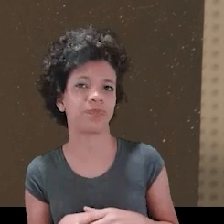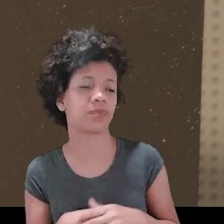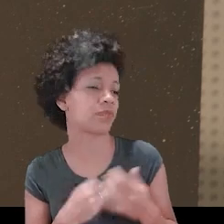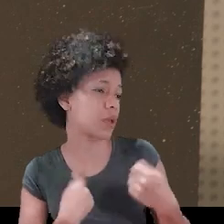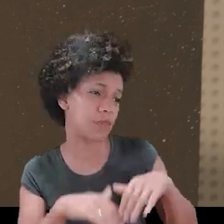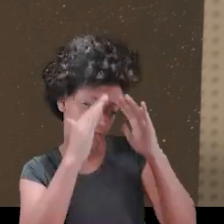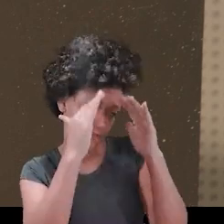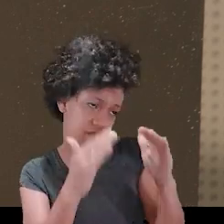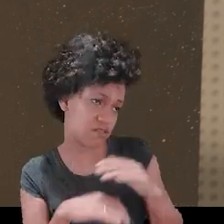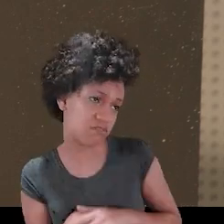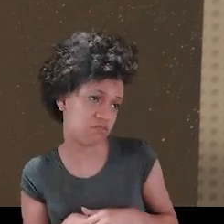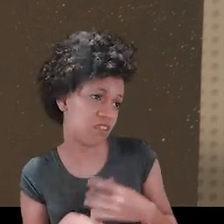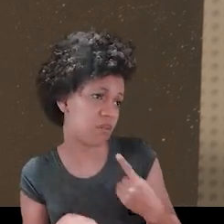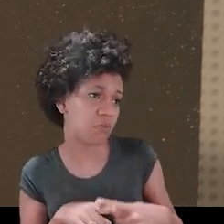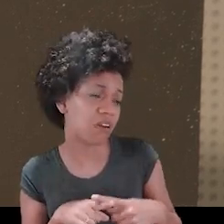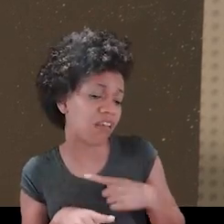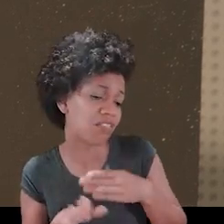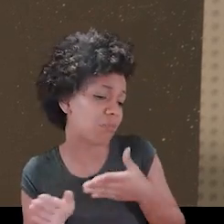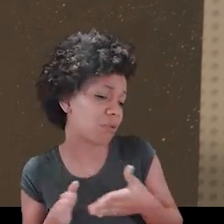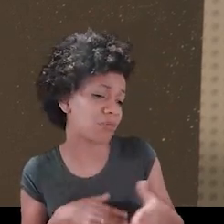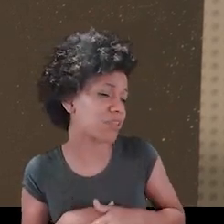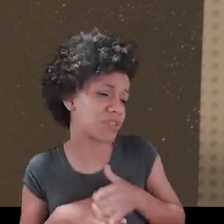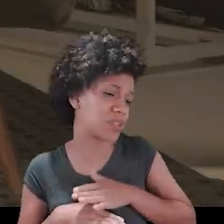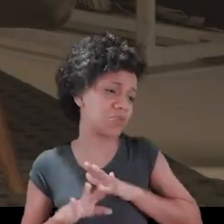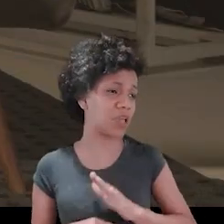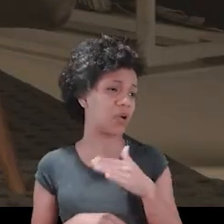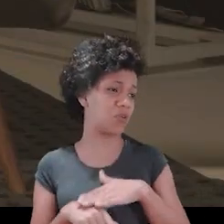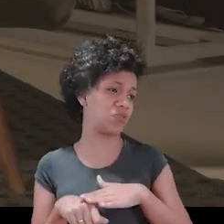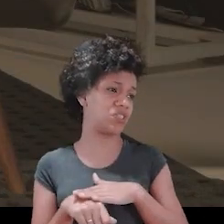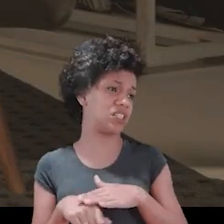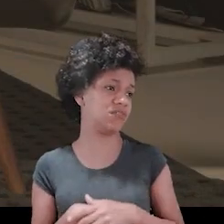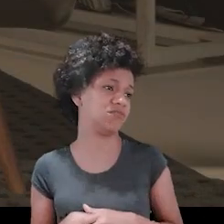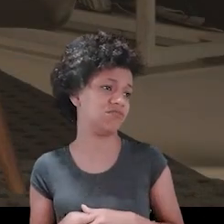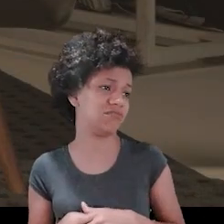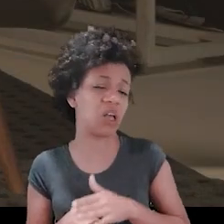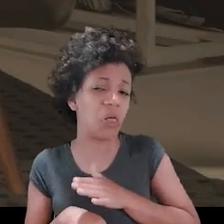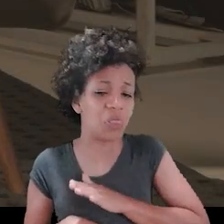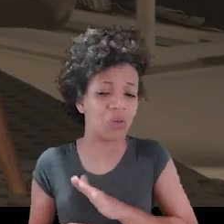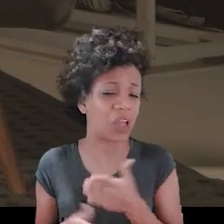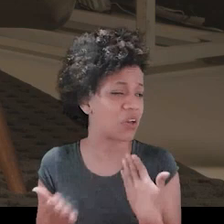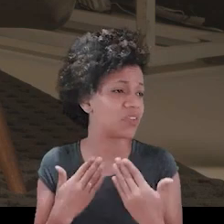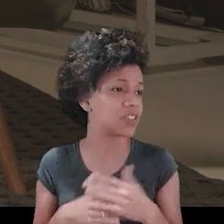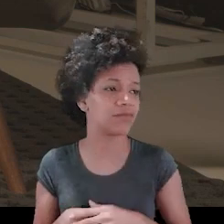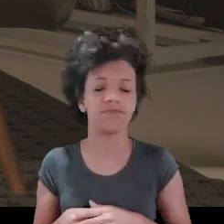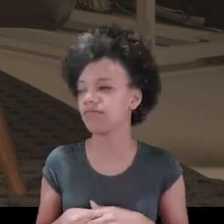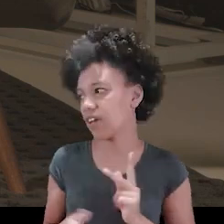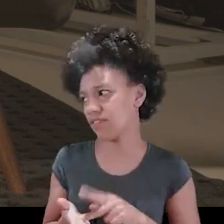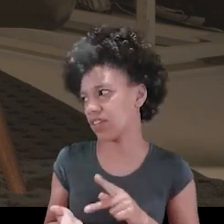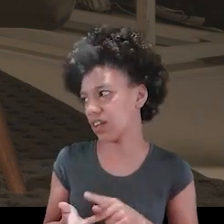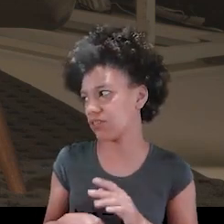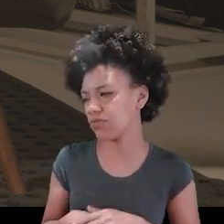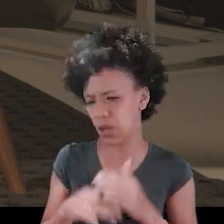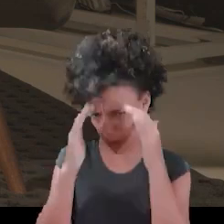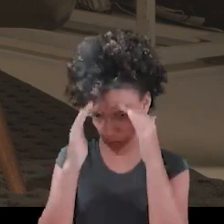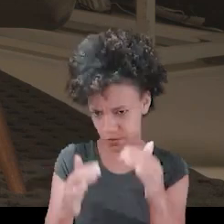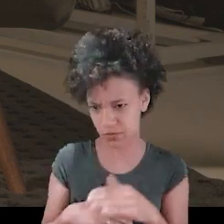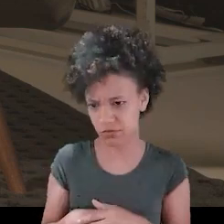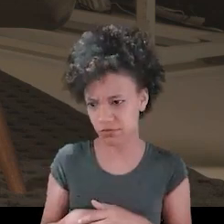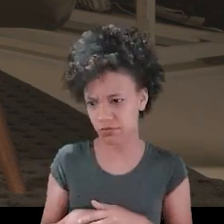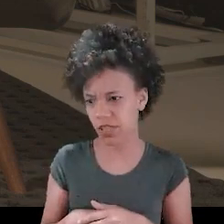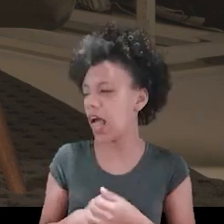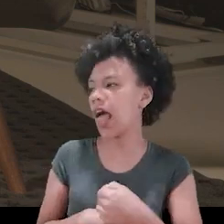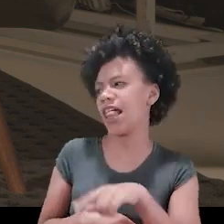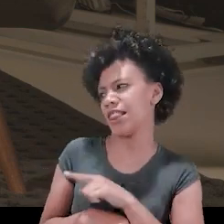e você tem que respeitar porque tem hora que você também não quer falar tem hora que você não gosta de conversar eu respeito mim